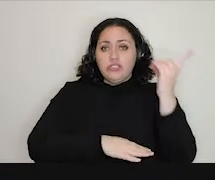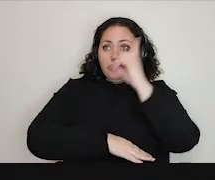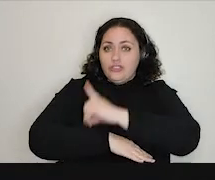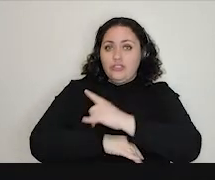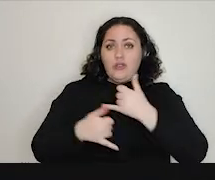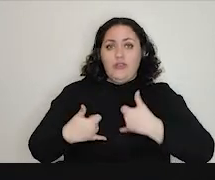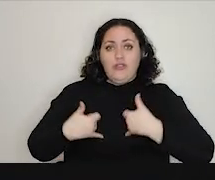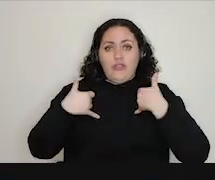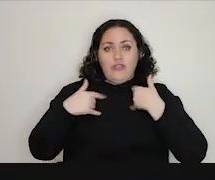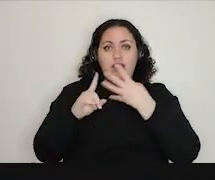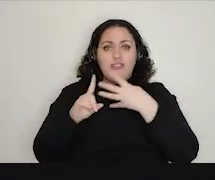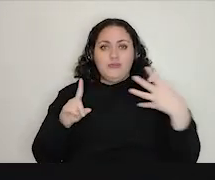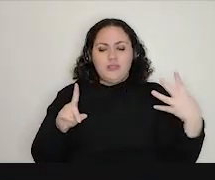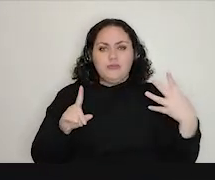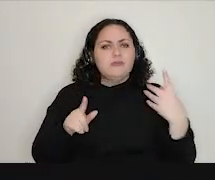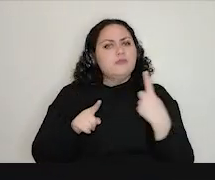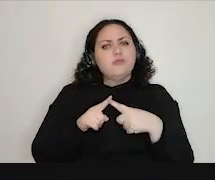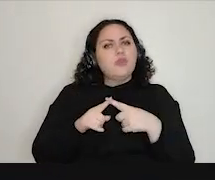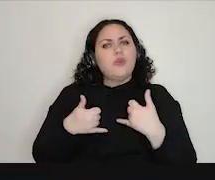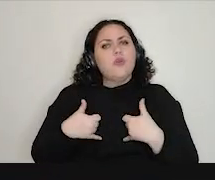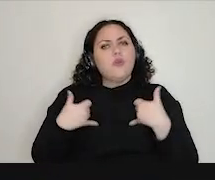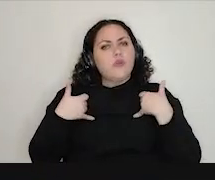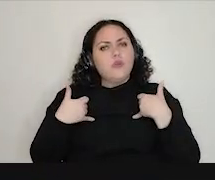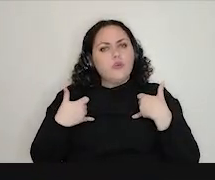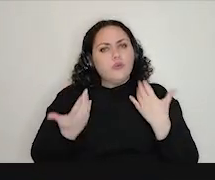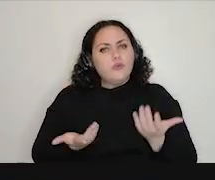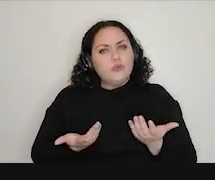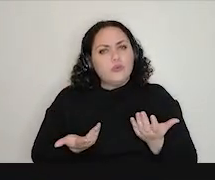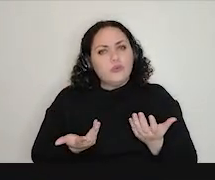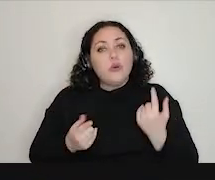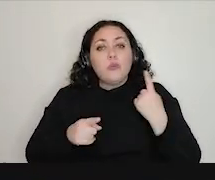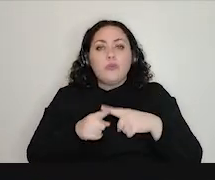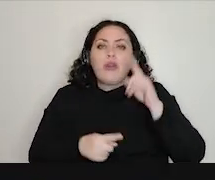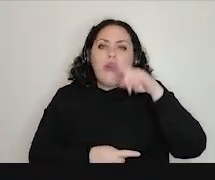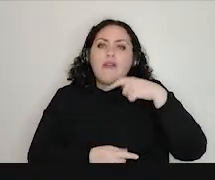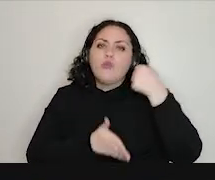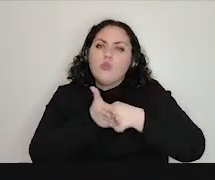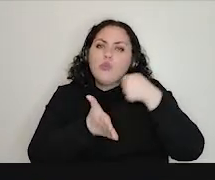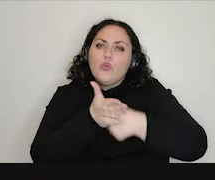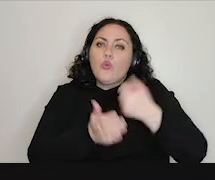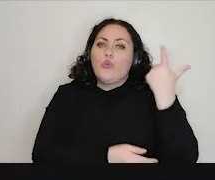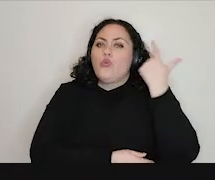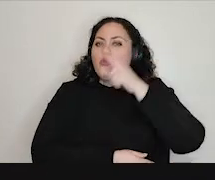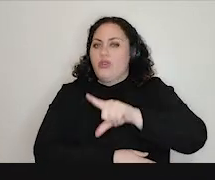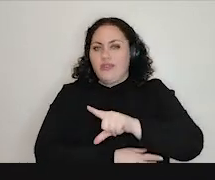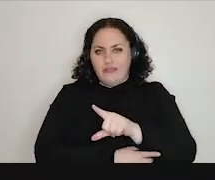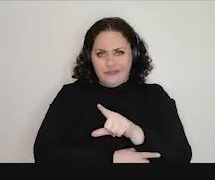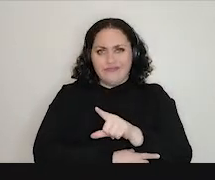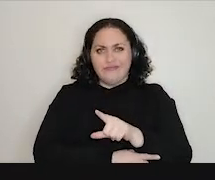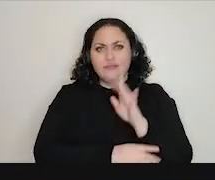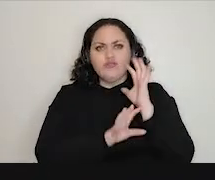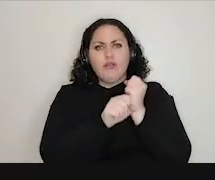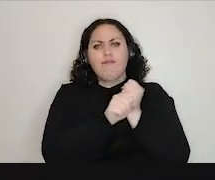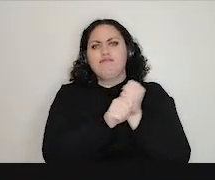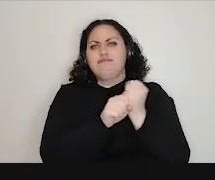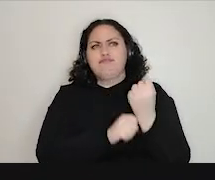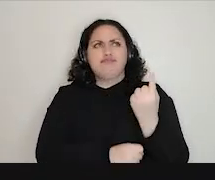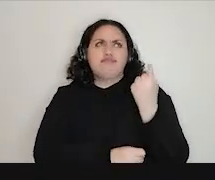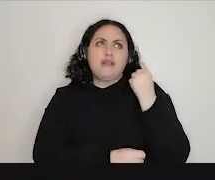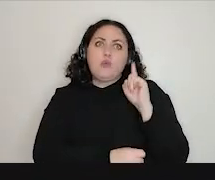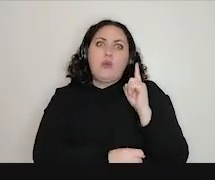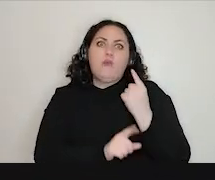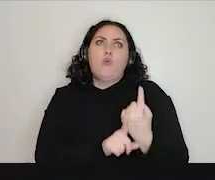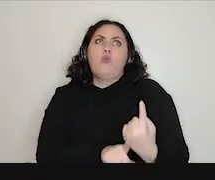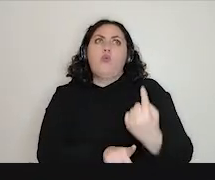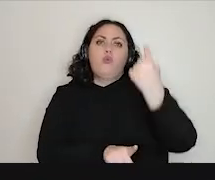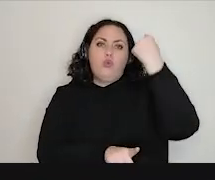Orgulho LGBT. E por que orgulho? Porque isso foi uma conquista também. Há muitos anos atrás, não tantos